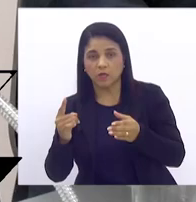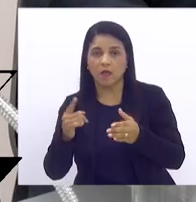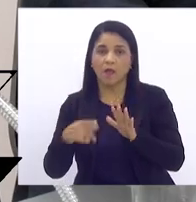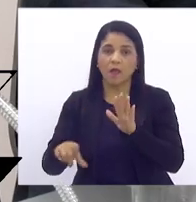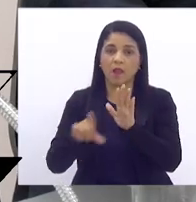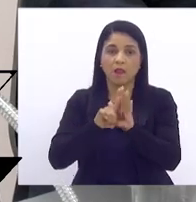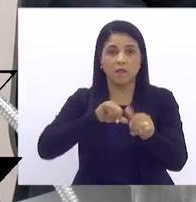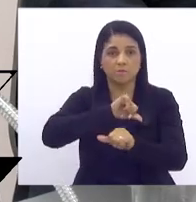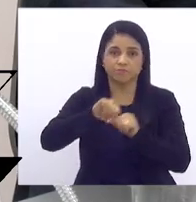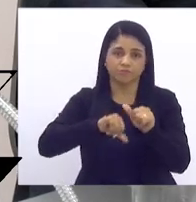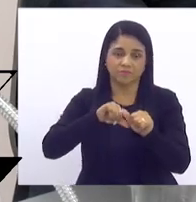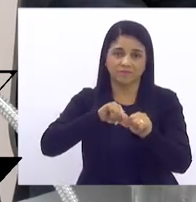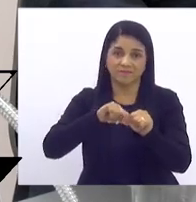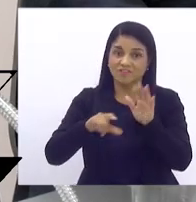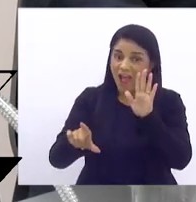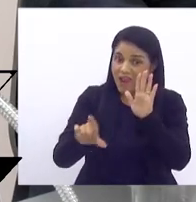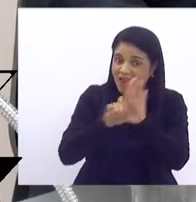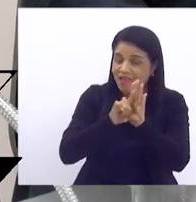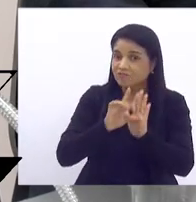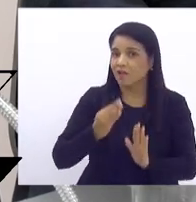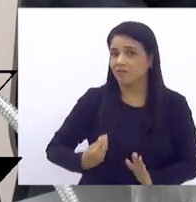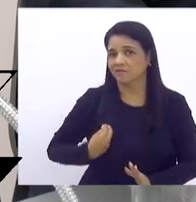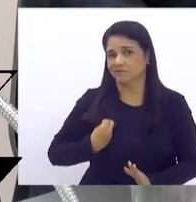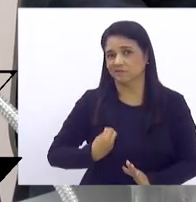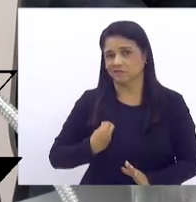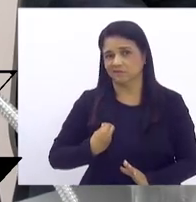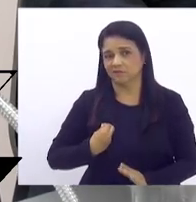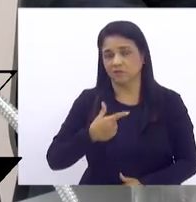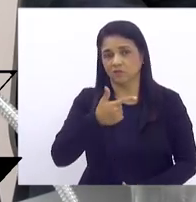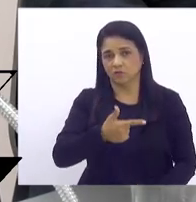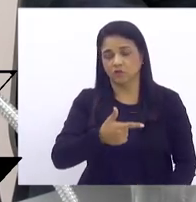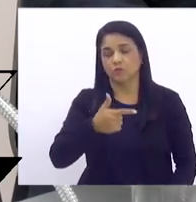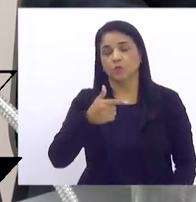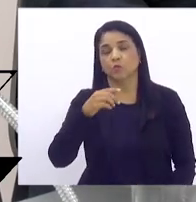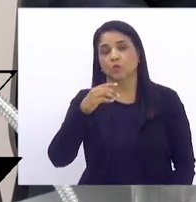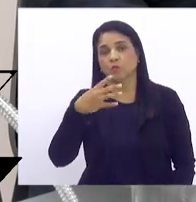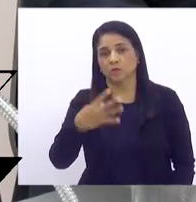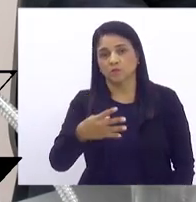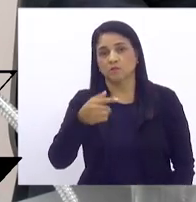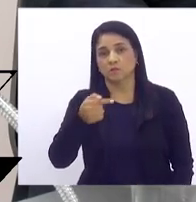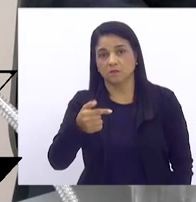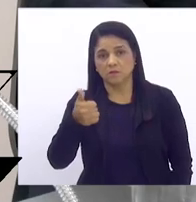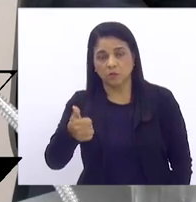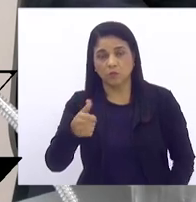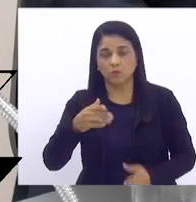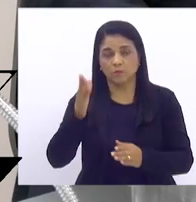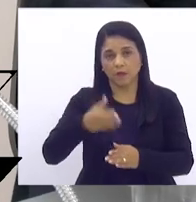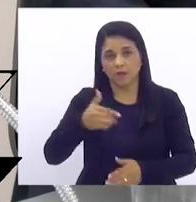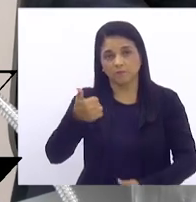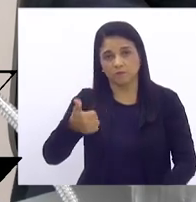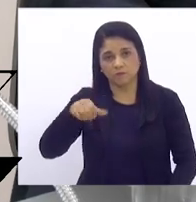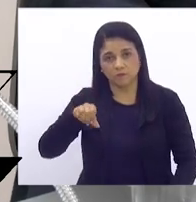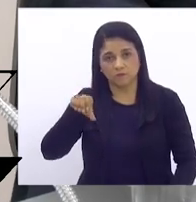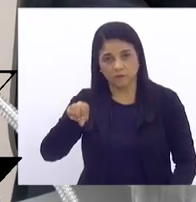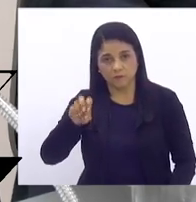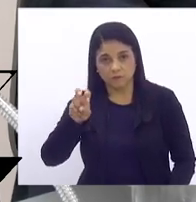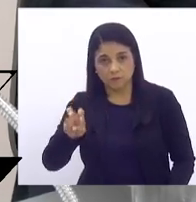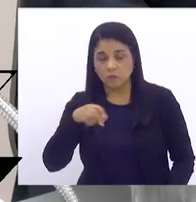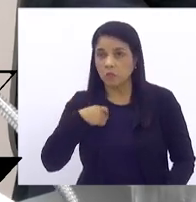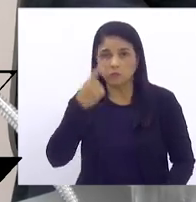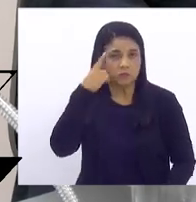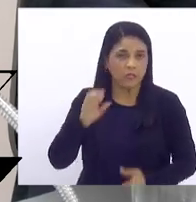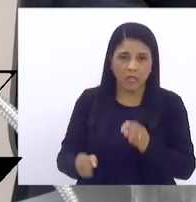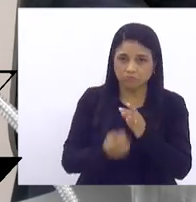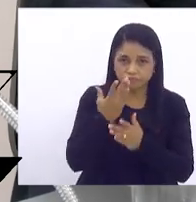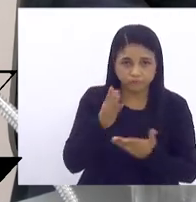que não é PL. É uma lei já existente, que é a Lei 2.471, de 95, eu não sei nem quem foi o autor. É nesse sentido que eu trago aqui